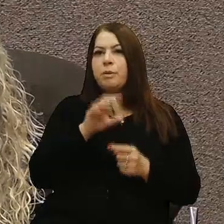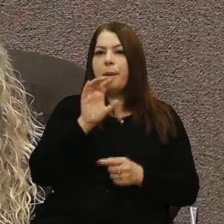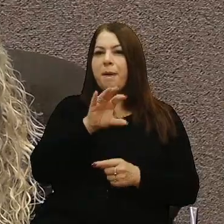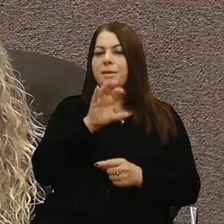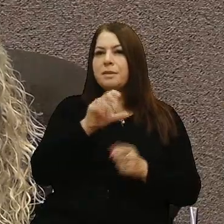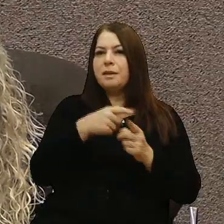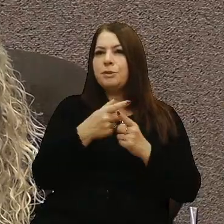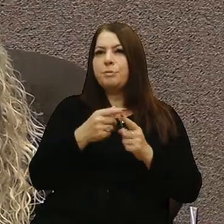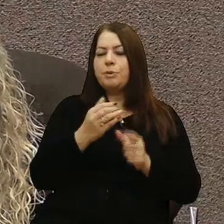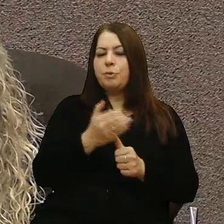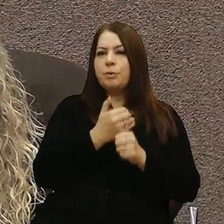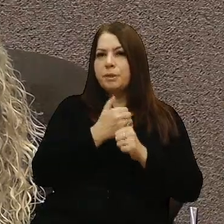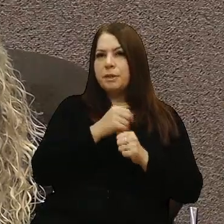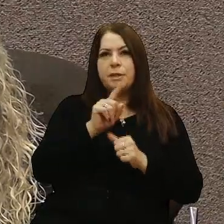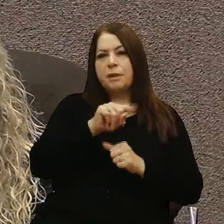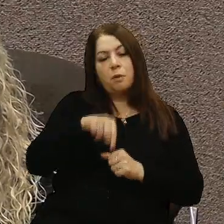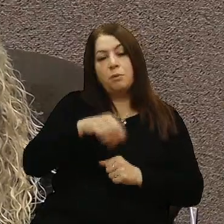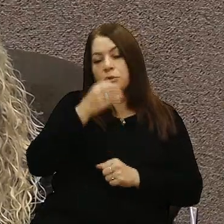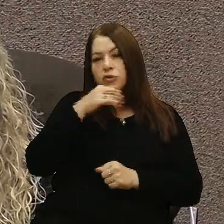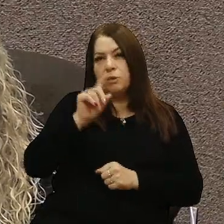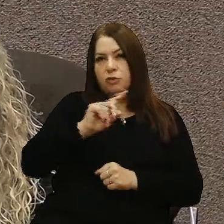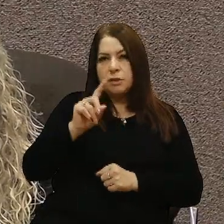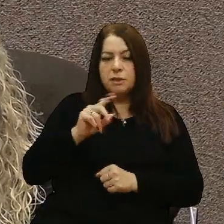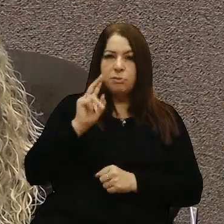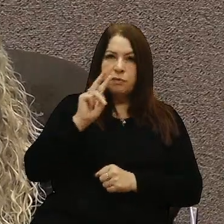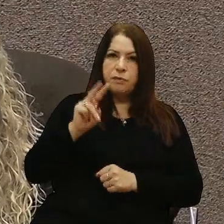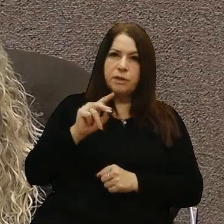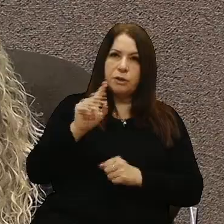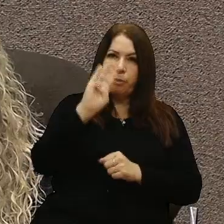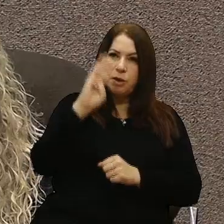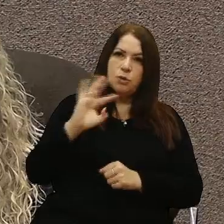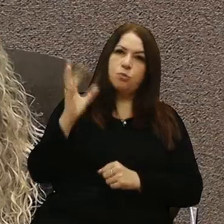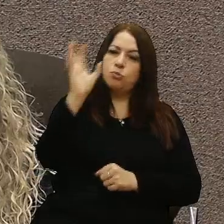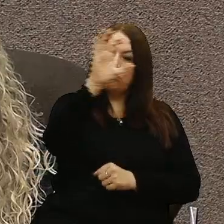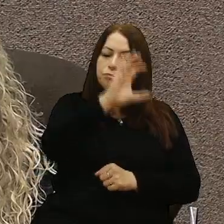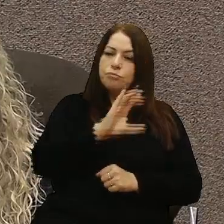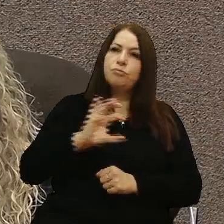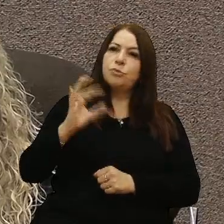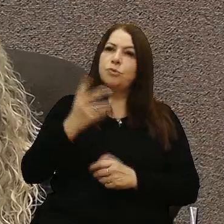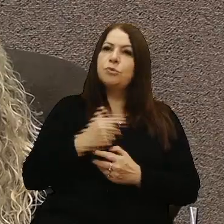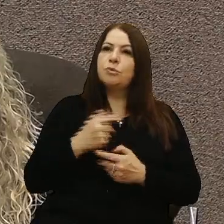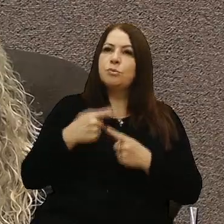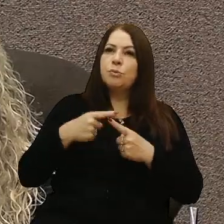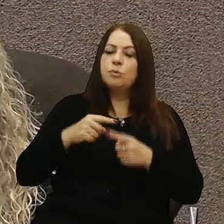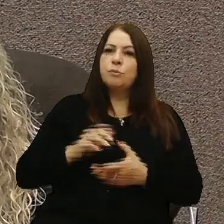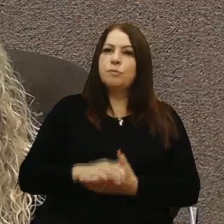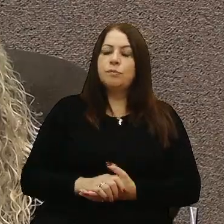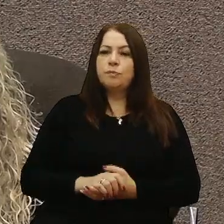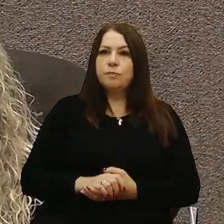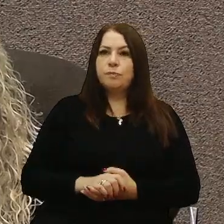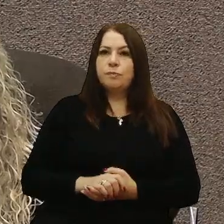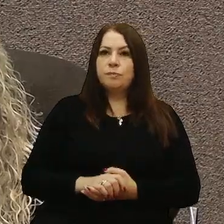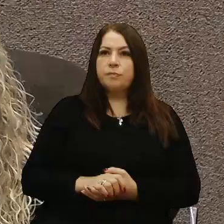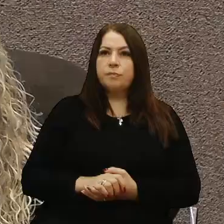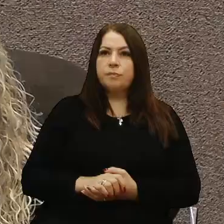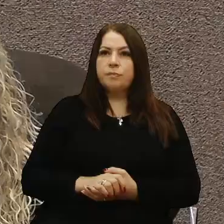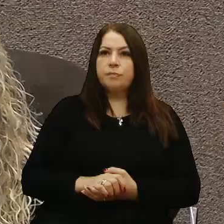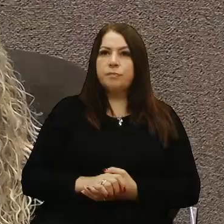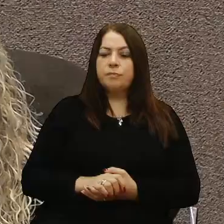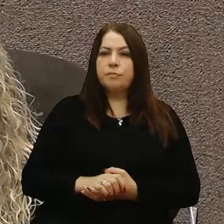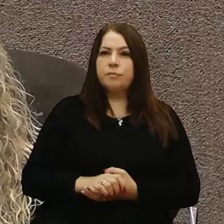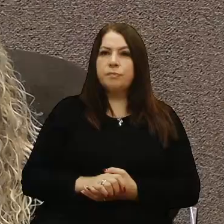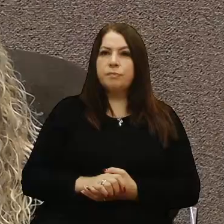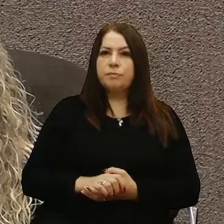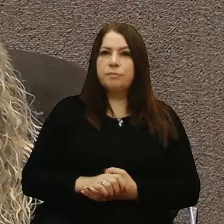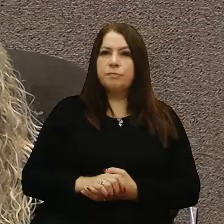de Caxias, graças a Deus, mas enfim, o que a gente vê Brasil afora, simplesmente por dar um chamamento